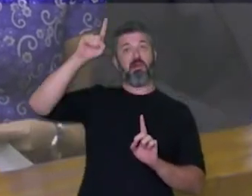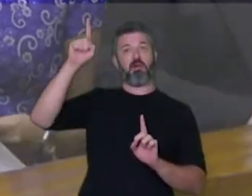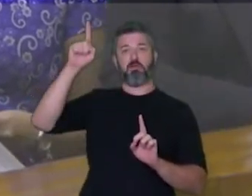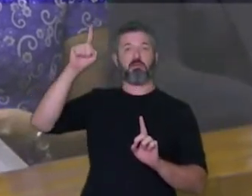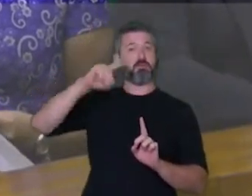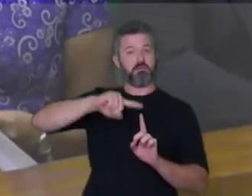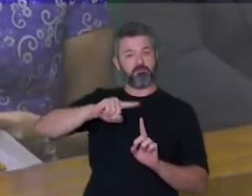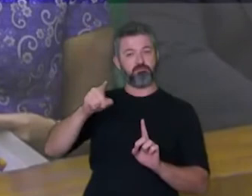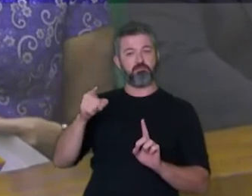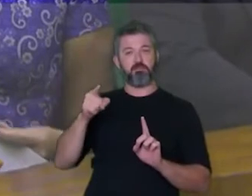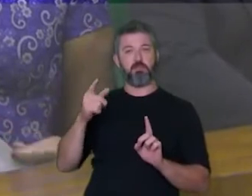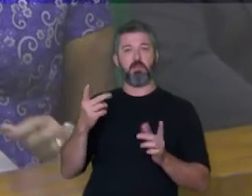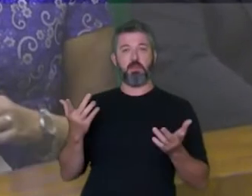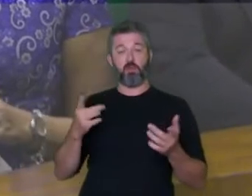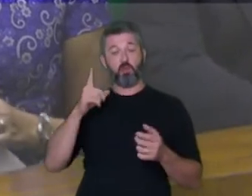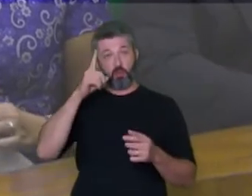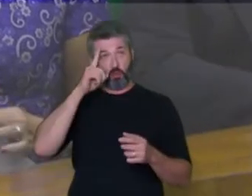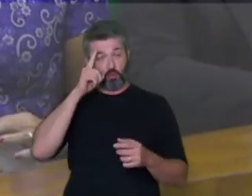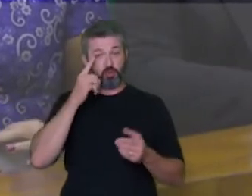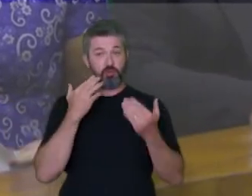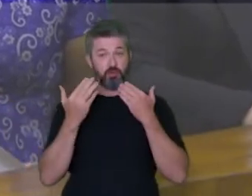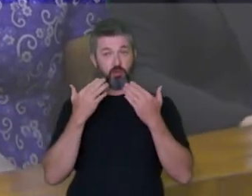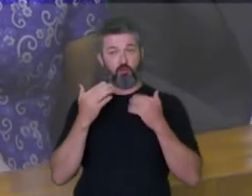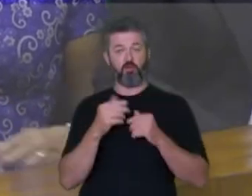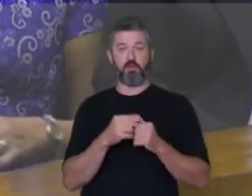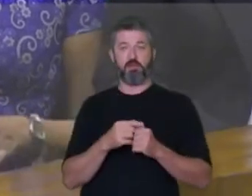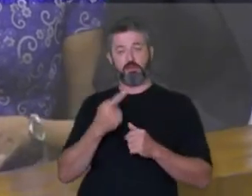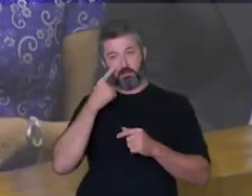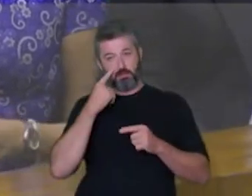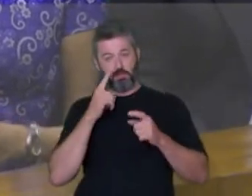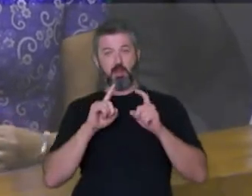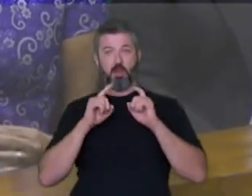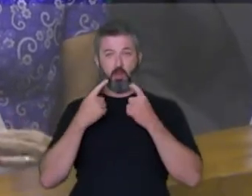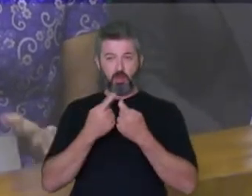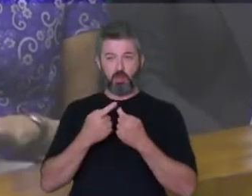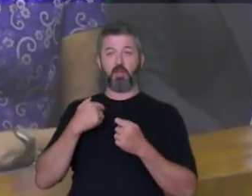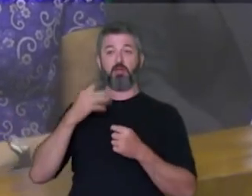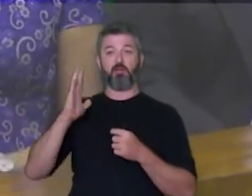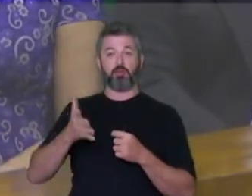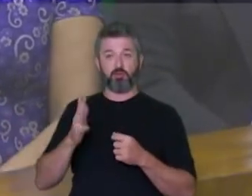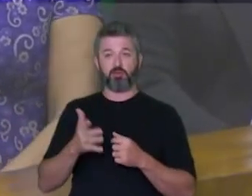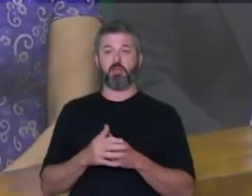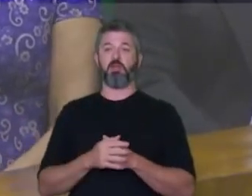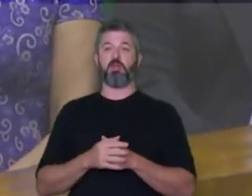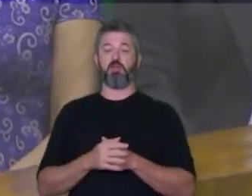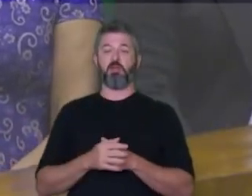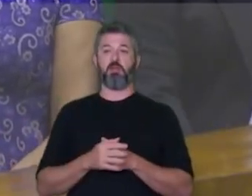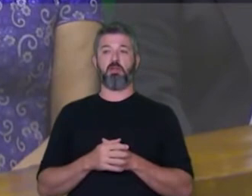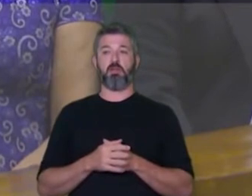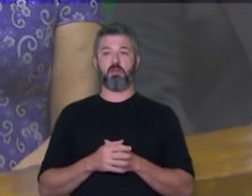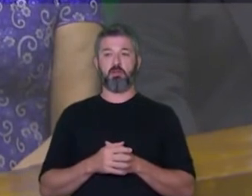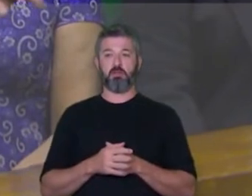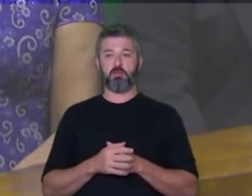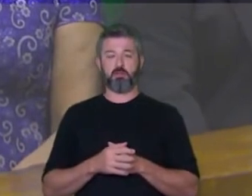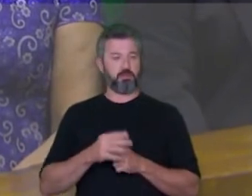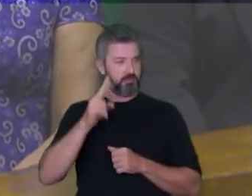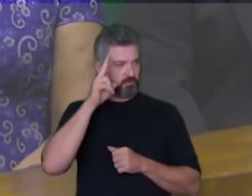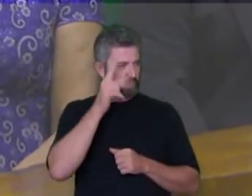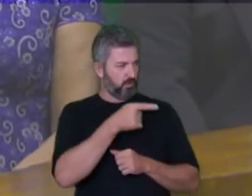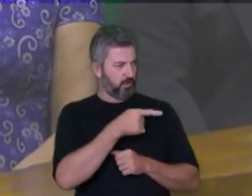estamos diariamente conversando, preparando reunião. Essa semana nós já tivemos a nossa. Aliás, hoje é segunda,